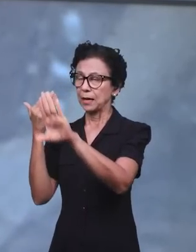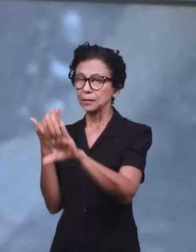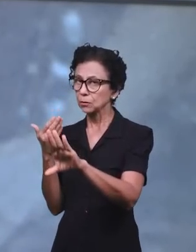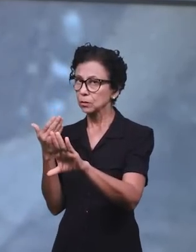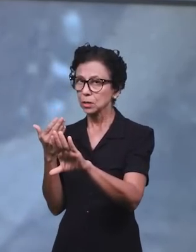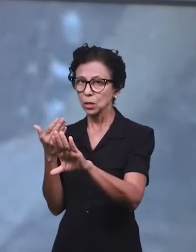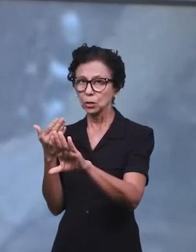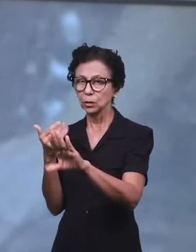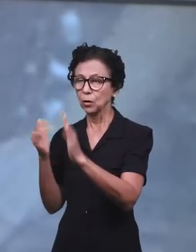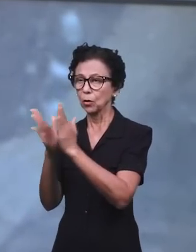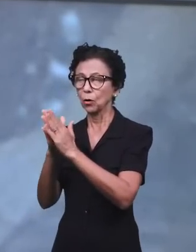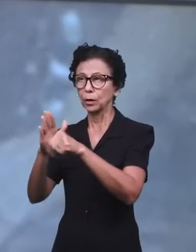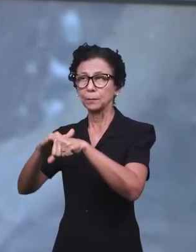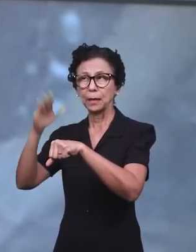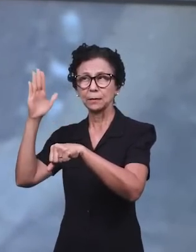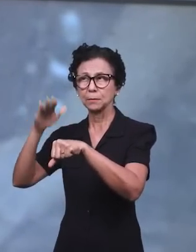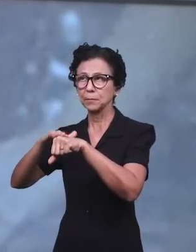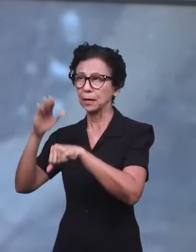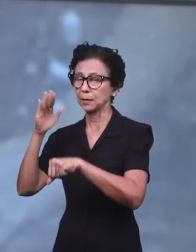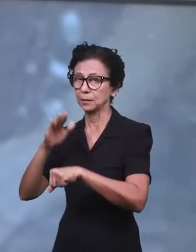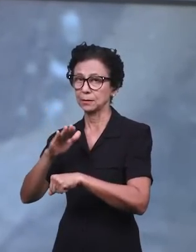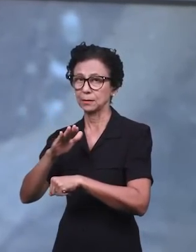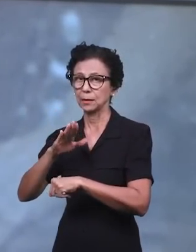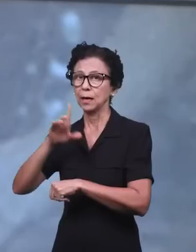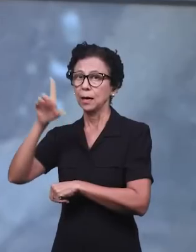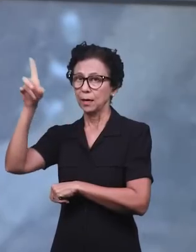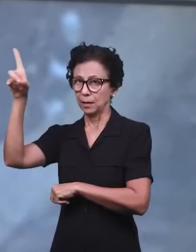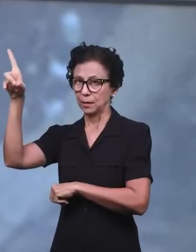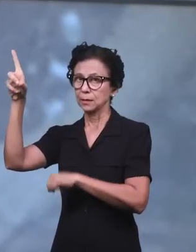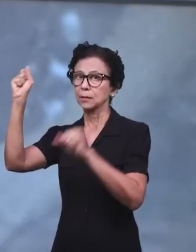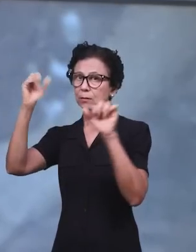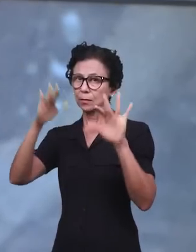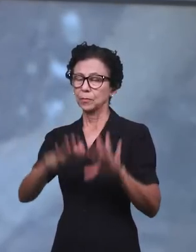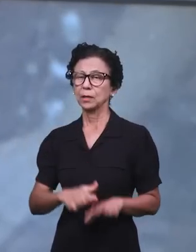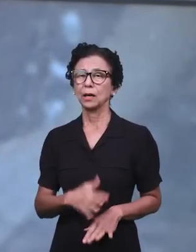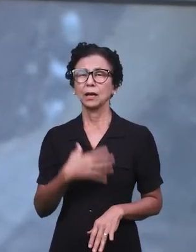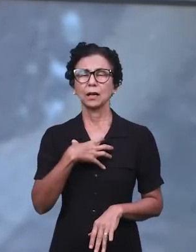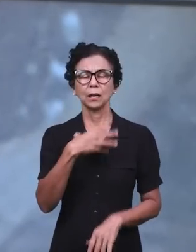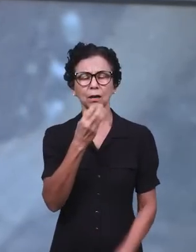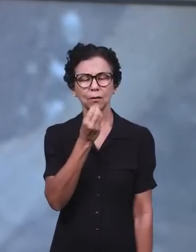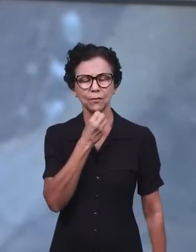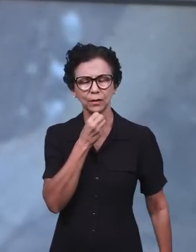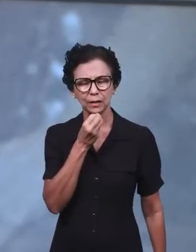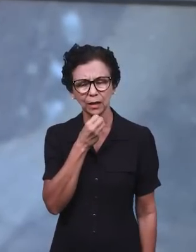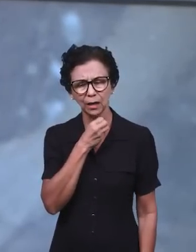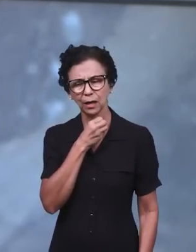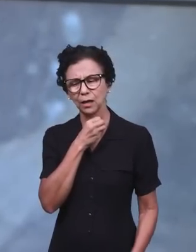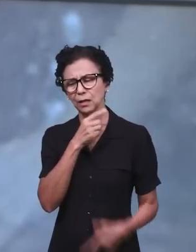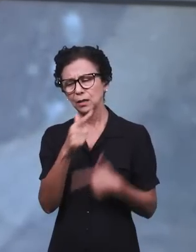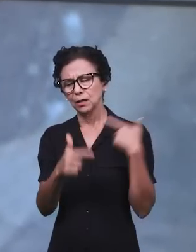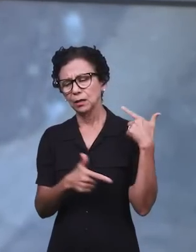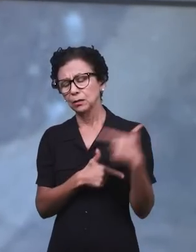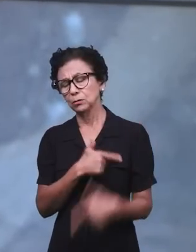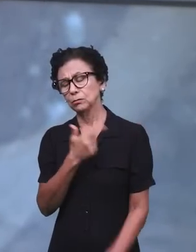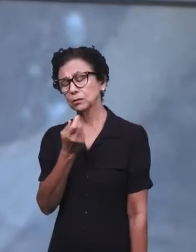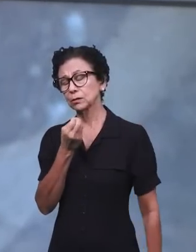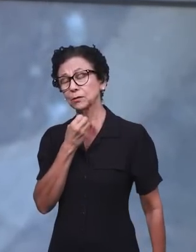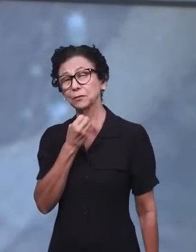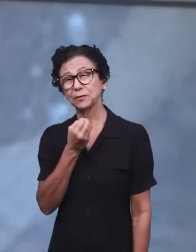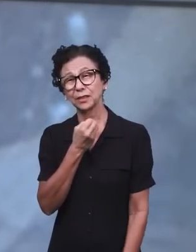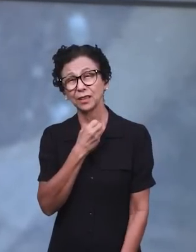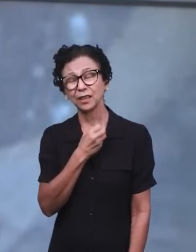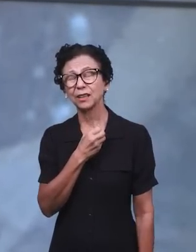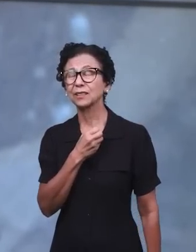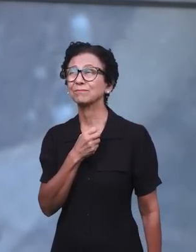Ele, porque é Ele quem tem a bênção. Estou me sentindo fraco, a luta está me enfraquecendo,